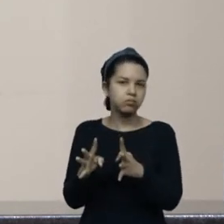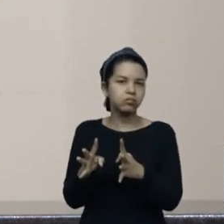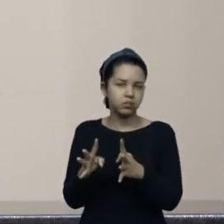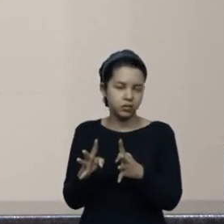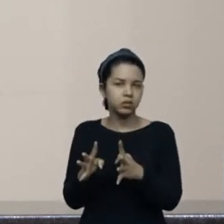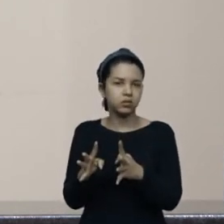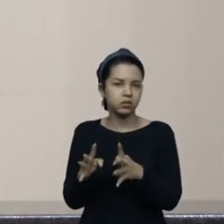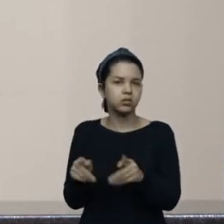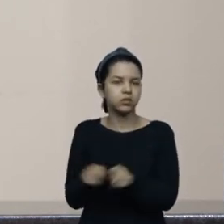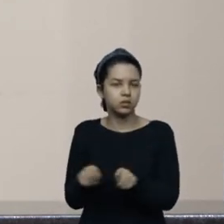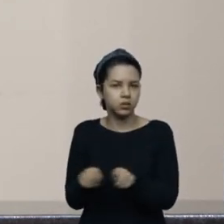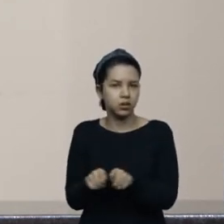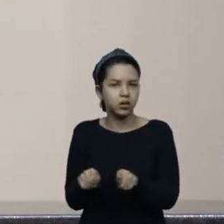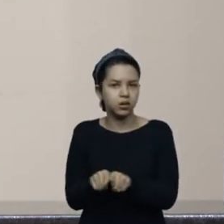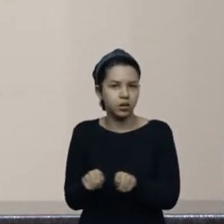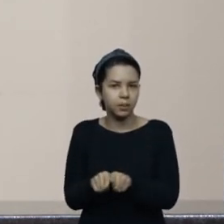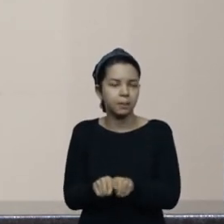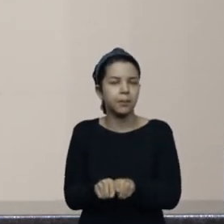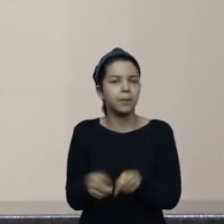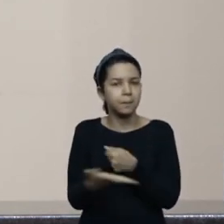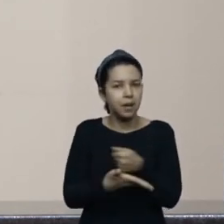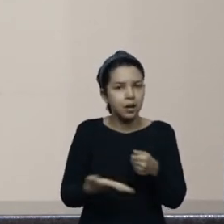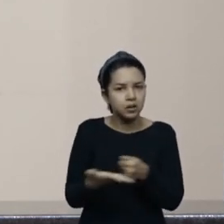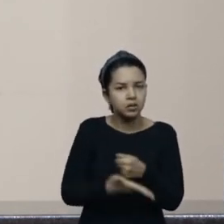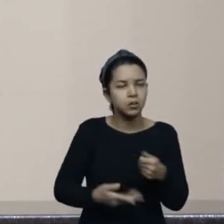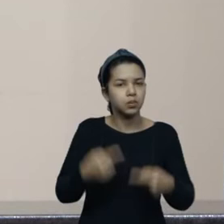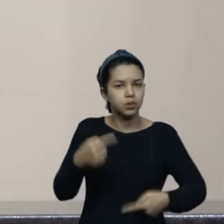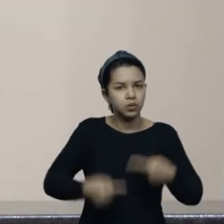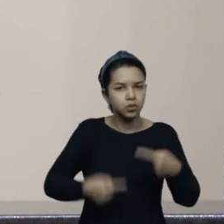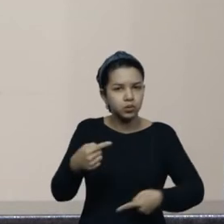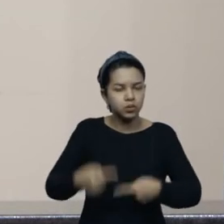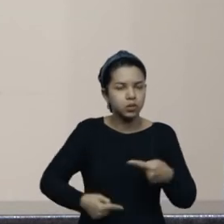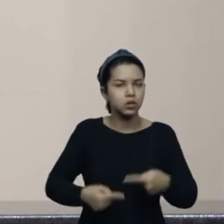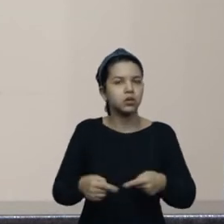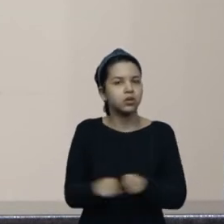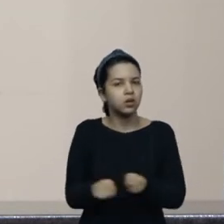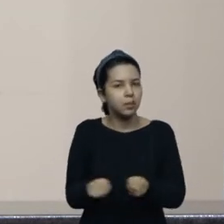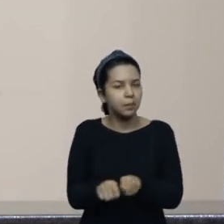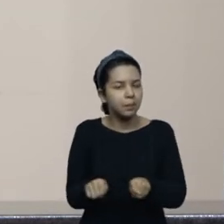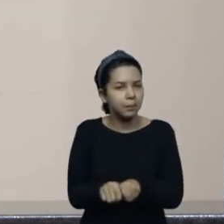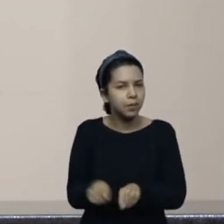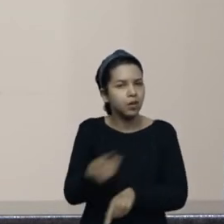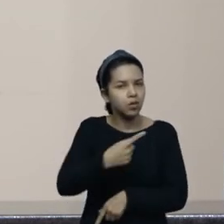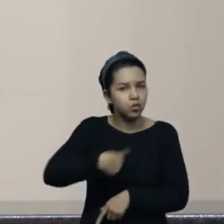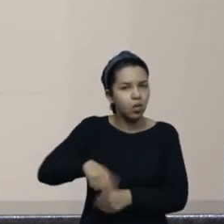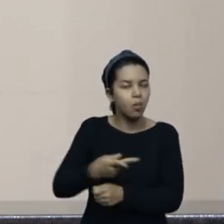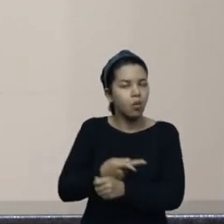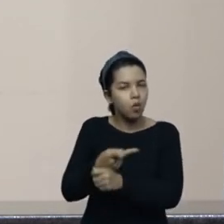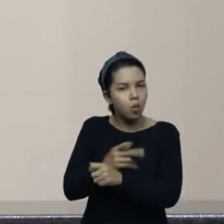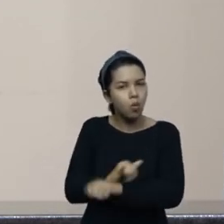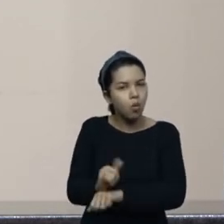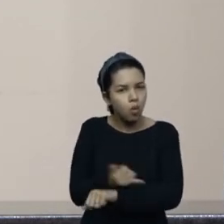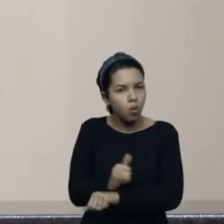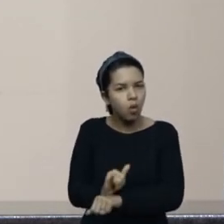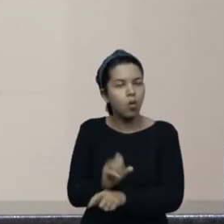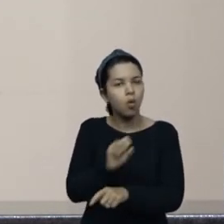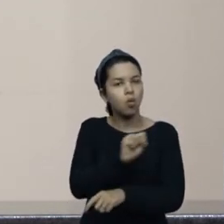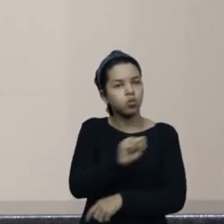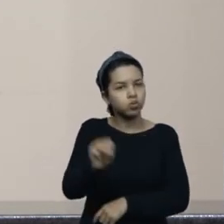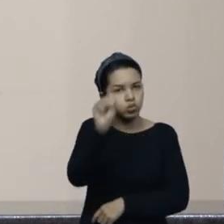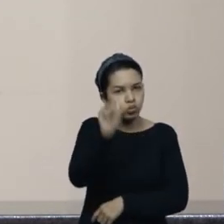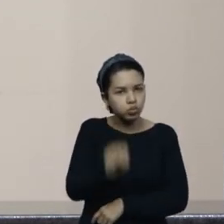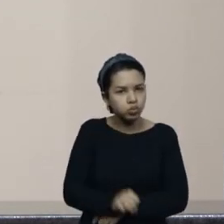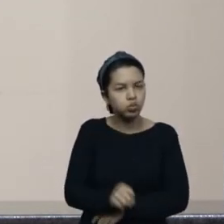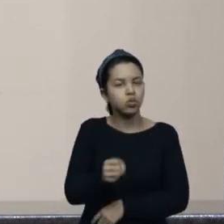respaldo político e buscar meios jurídicos também para que o SUS incorpore essa medicação,